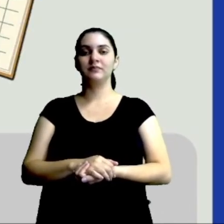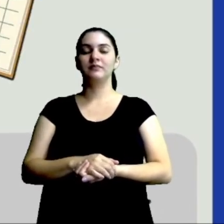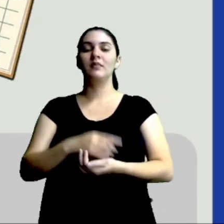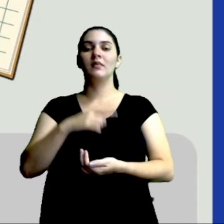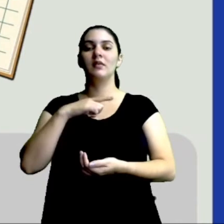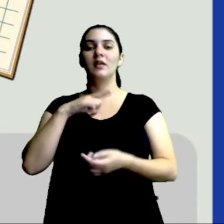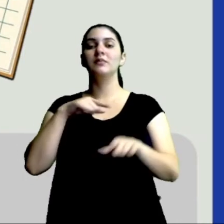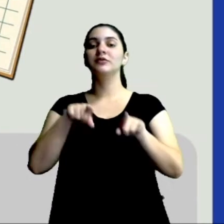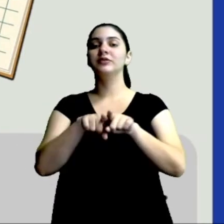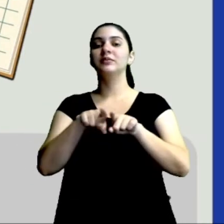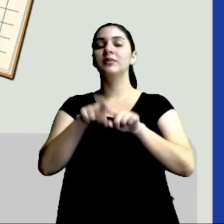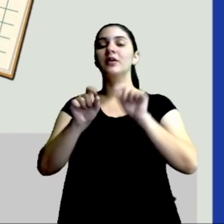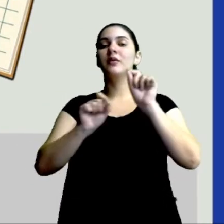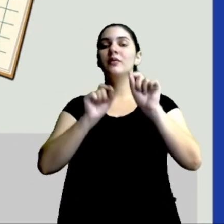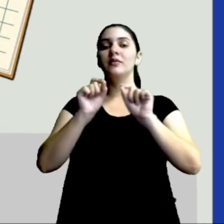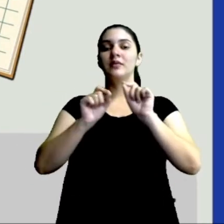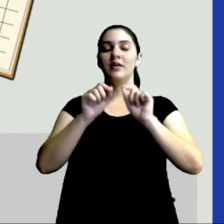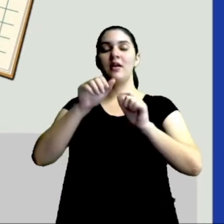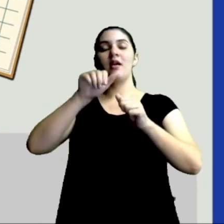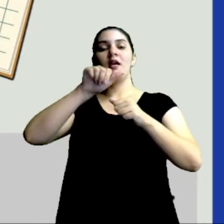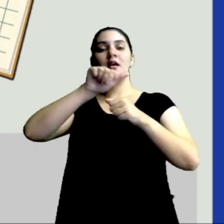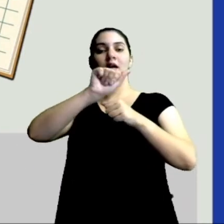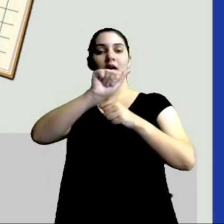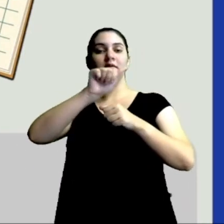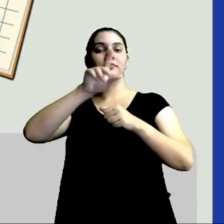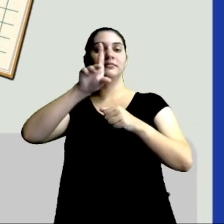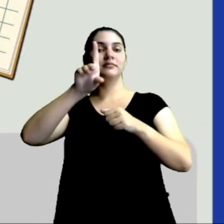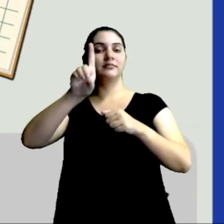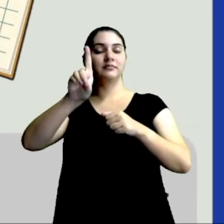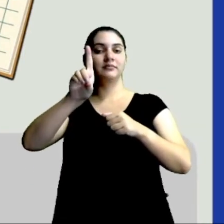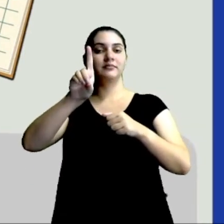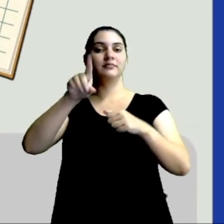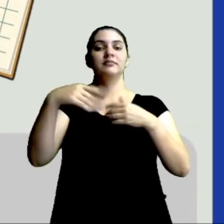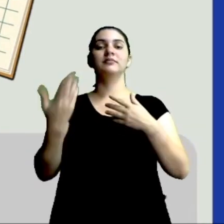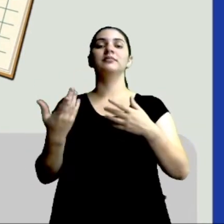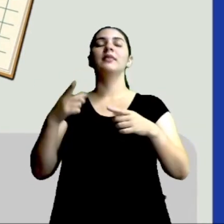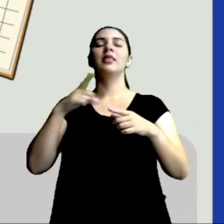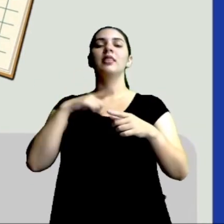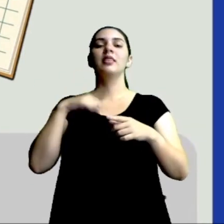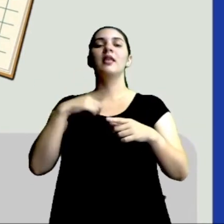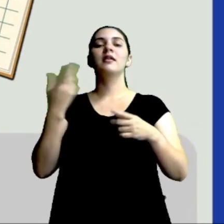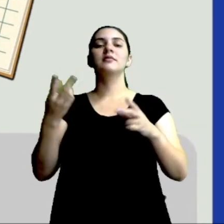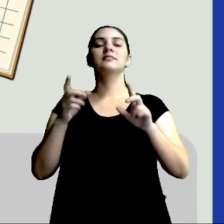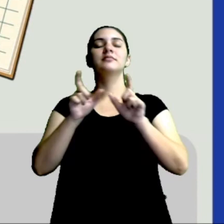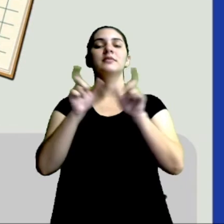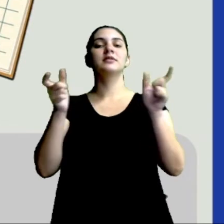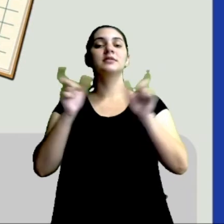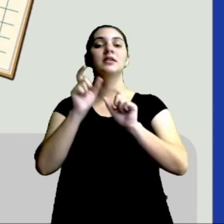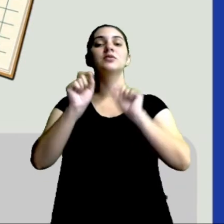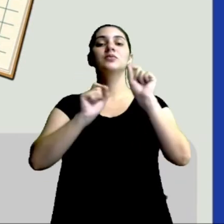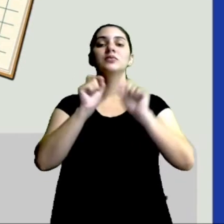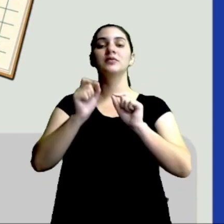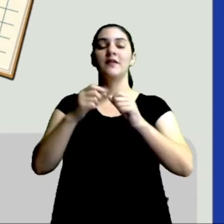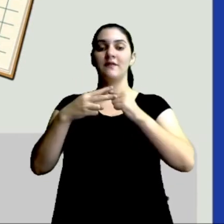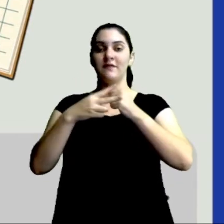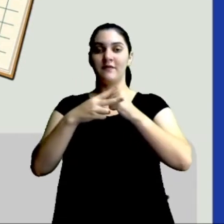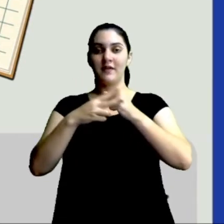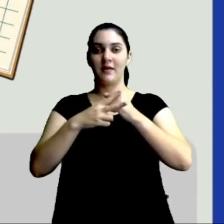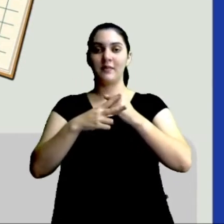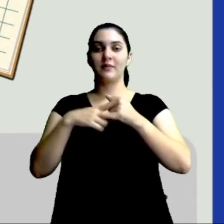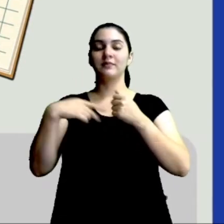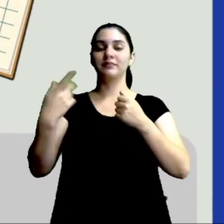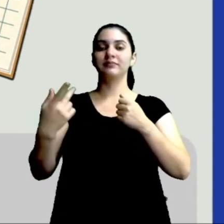Temos também aqui, ó, a função de adjunto adnominal. A construção sintática será verbo, pronome